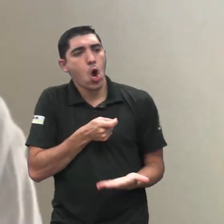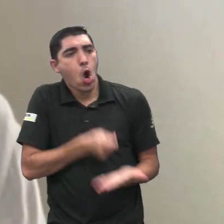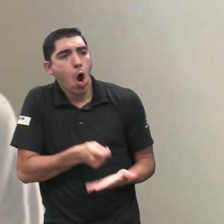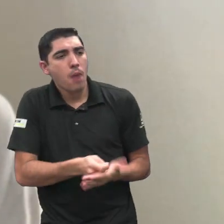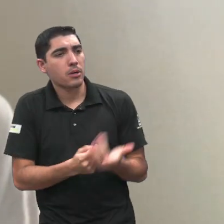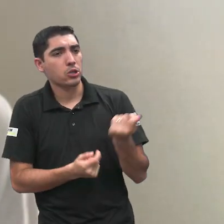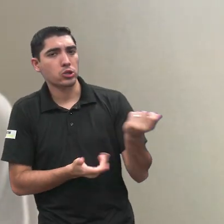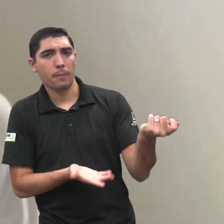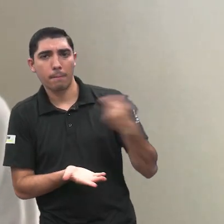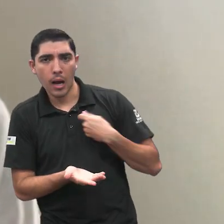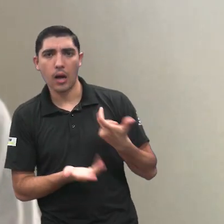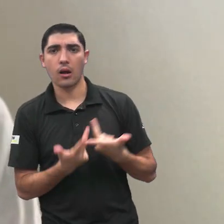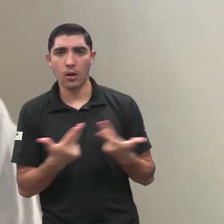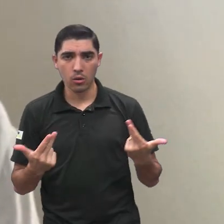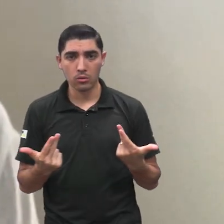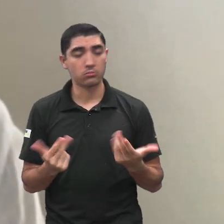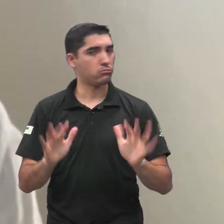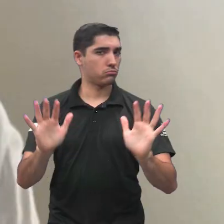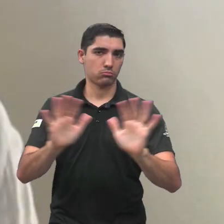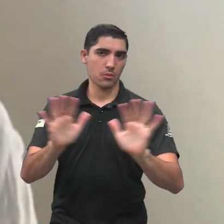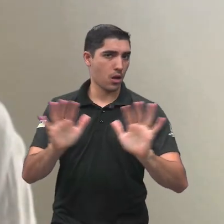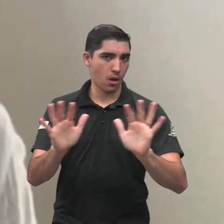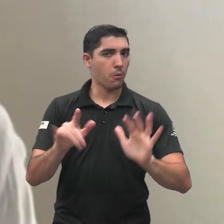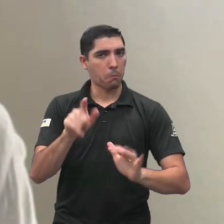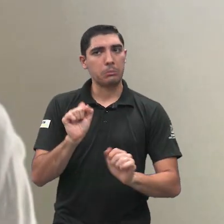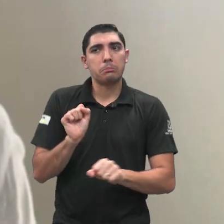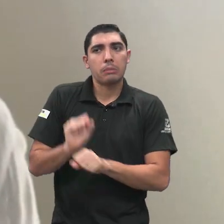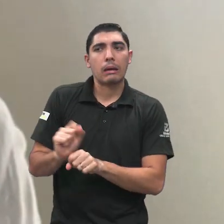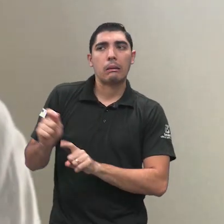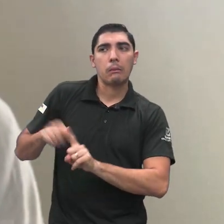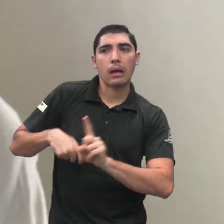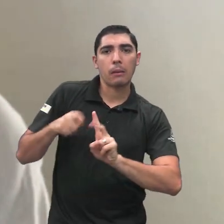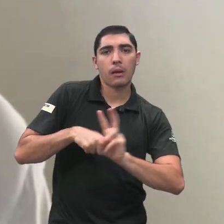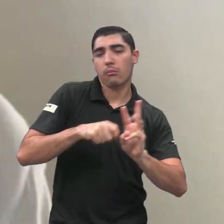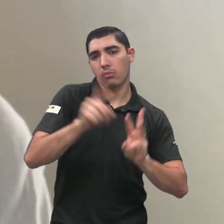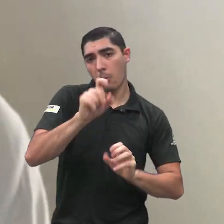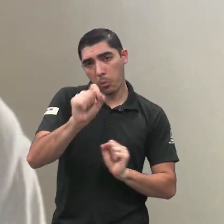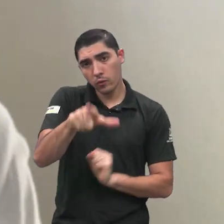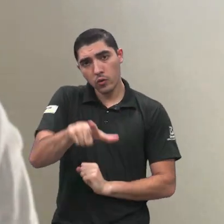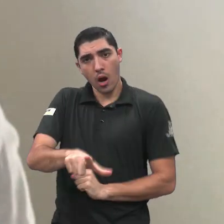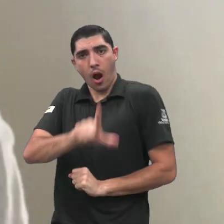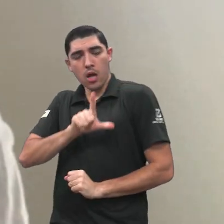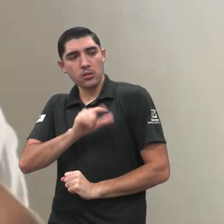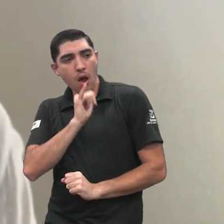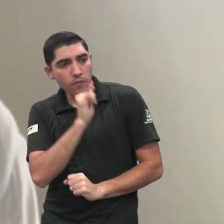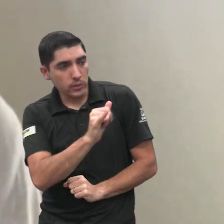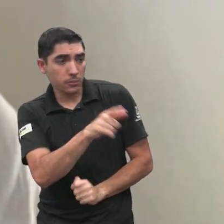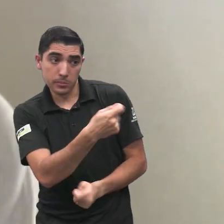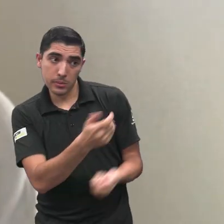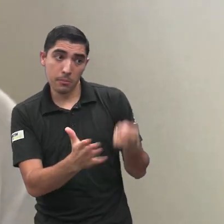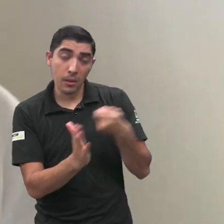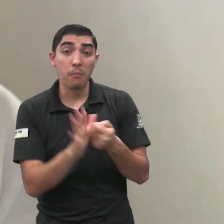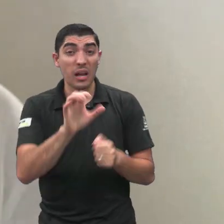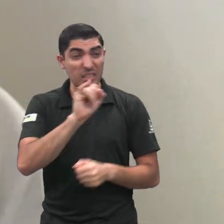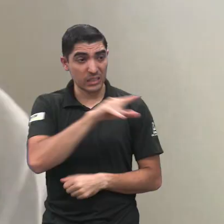para entrar com uma ação judicial cobrando? Não precisa. Porém, muitas vezes, os pequenos atrasos, se